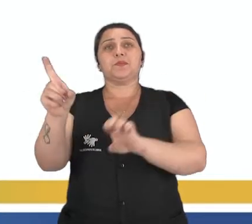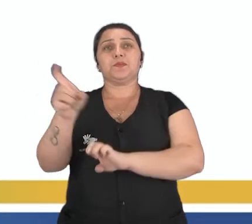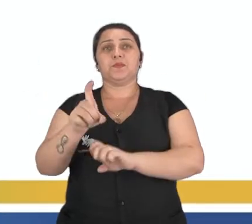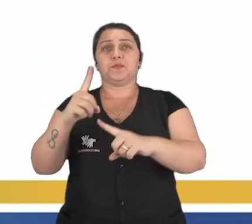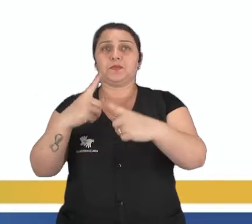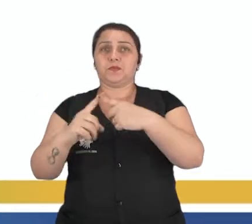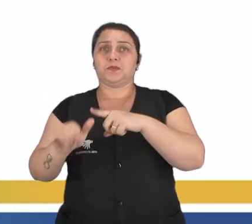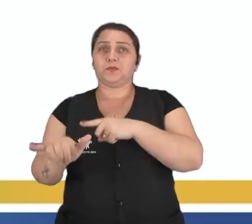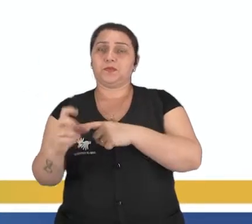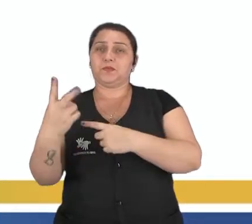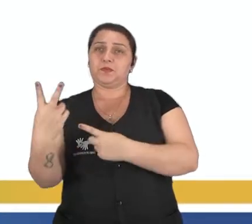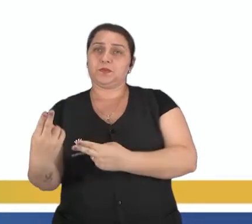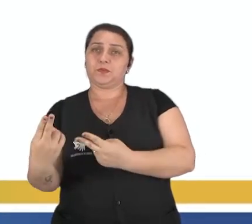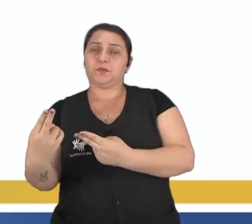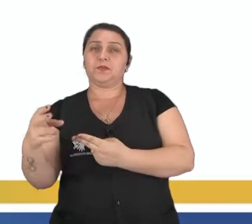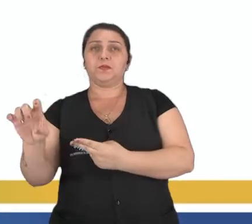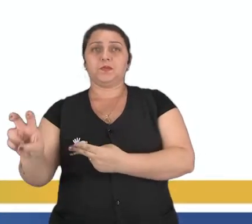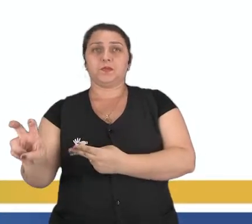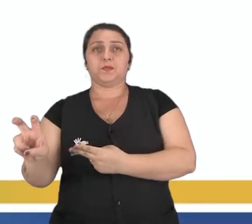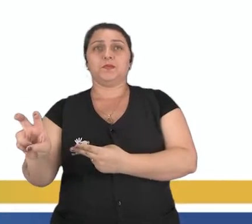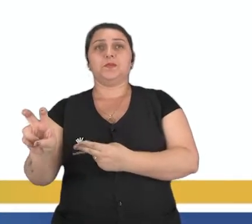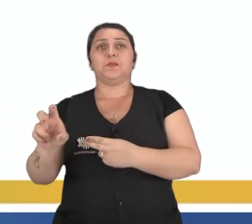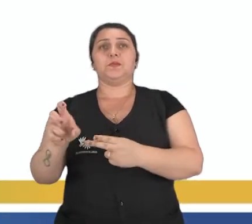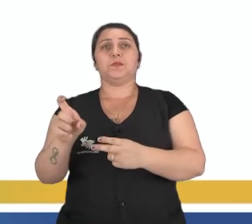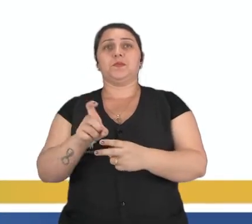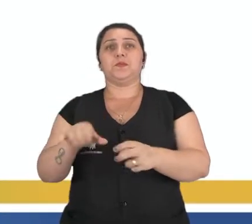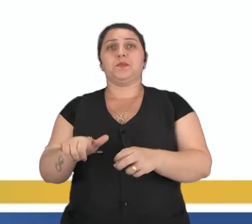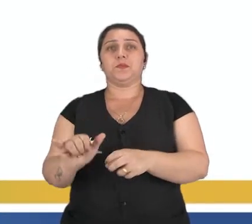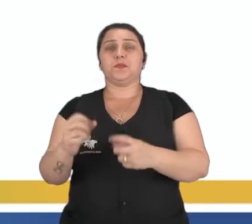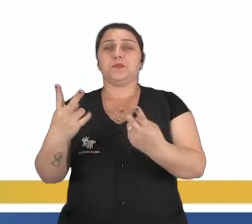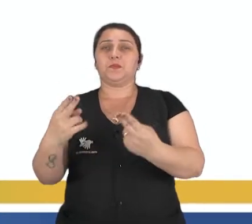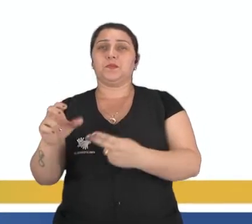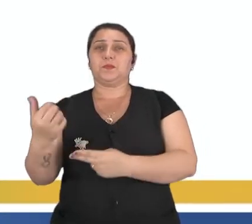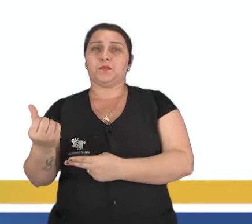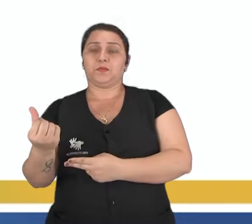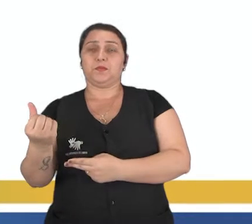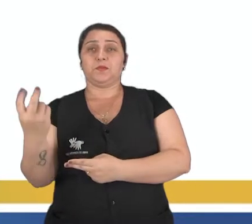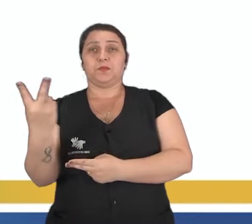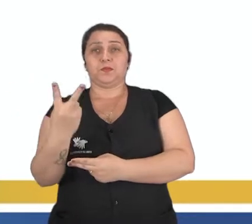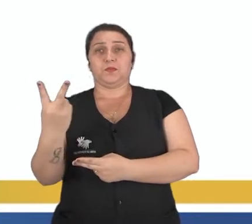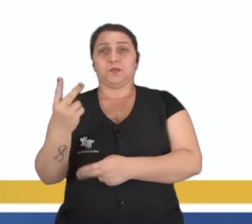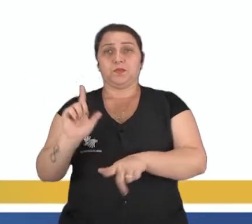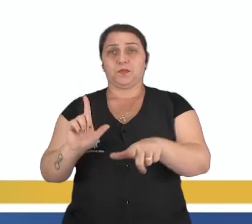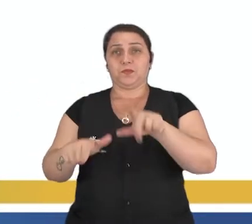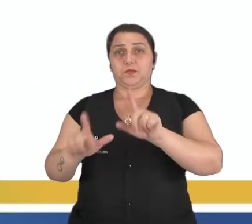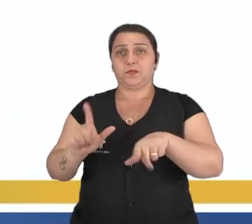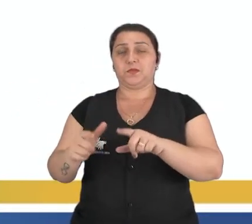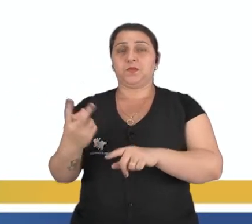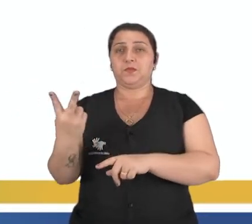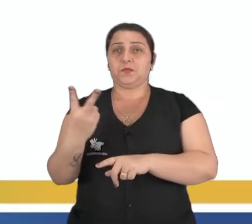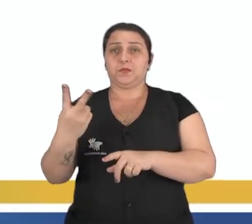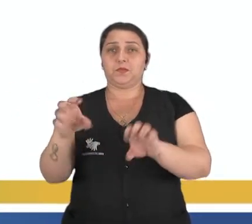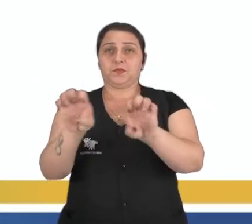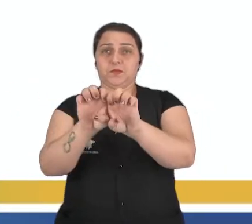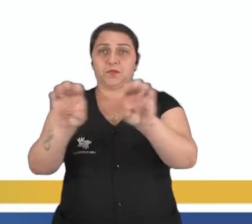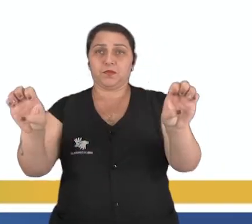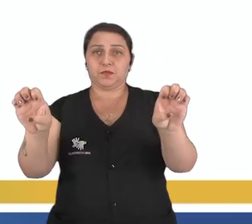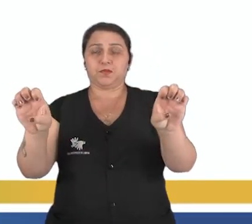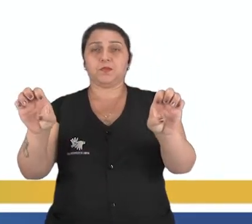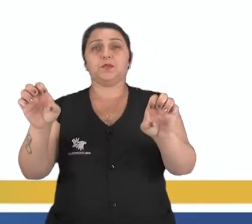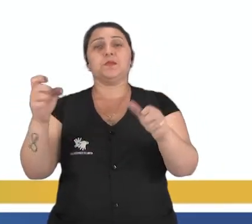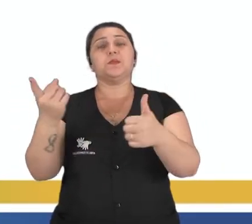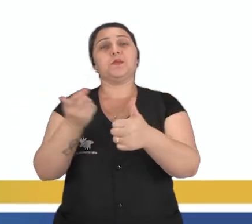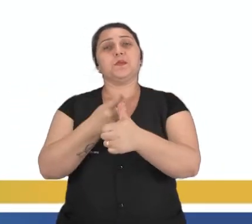y igual a 5 e xy igual a 6. Duas incógnitas, melhor dizendo, e duas equações. O